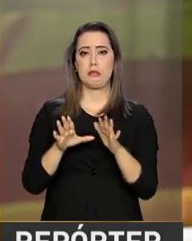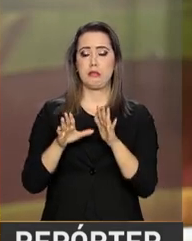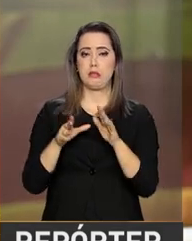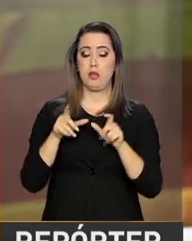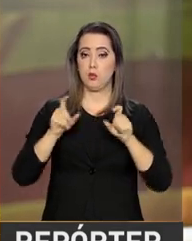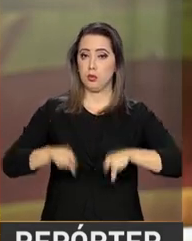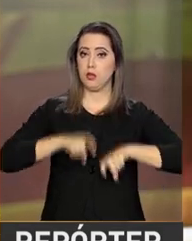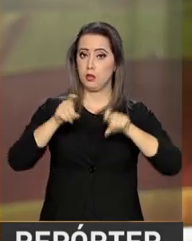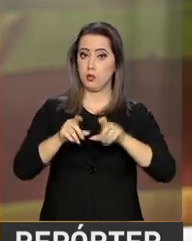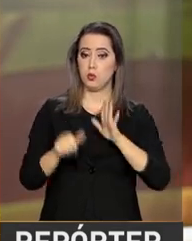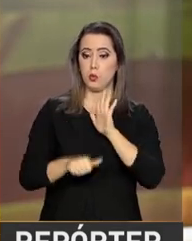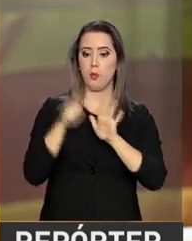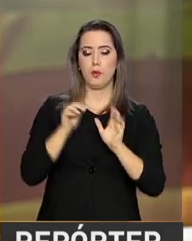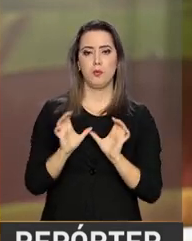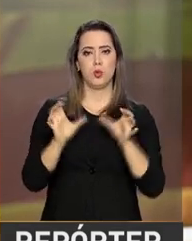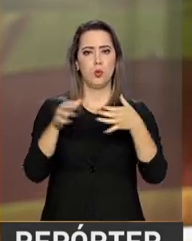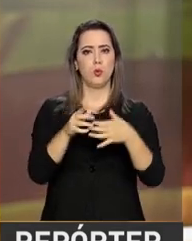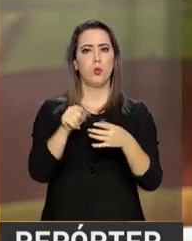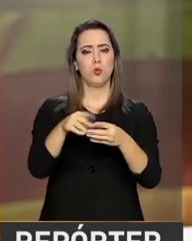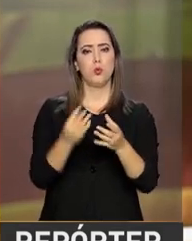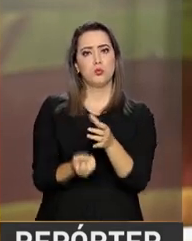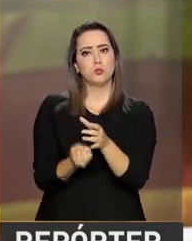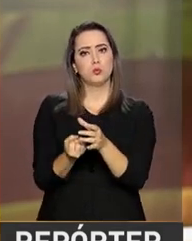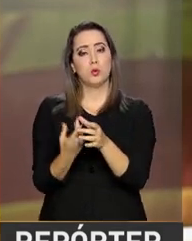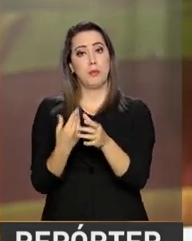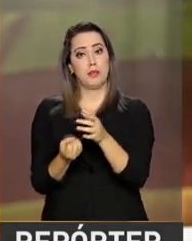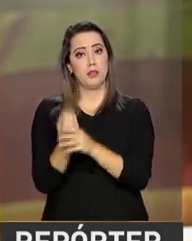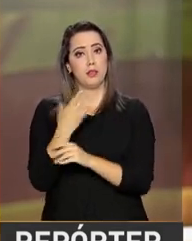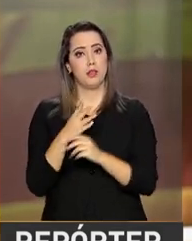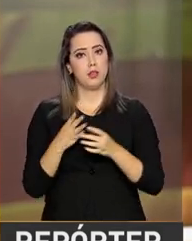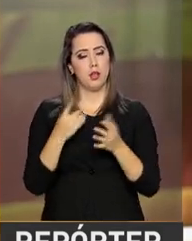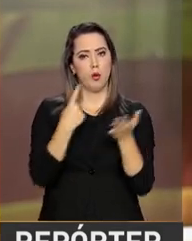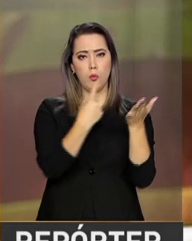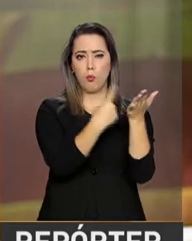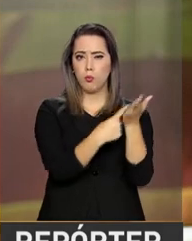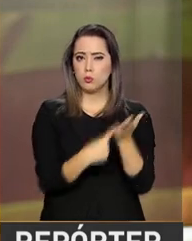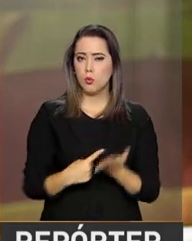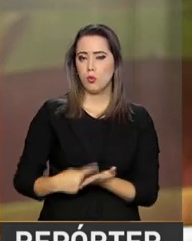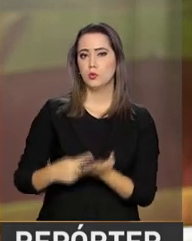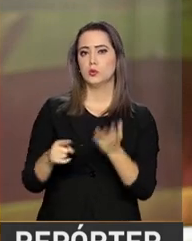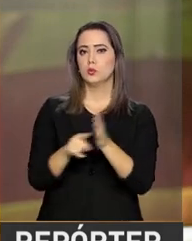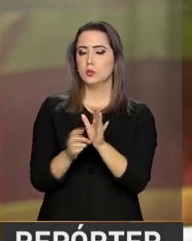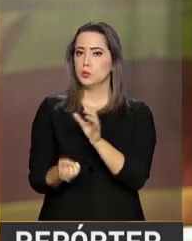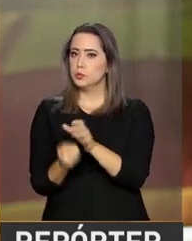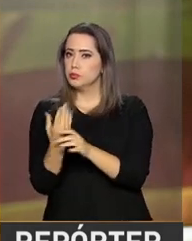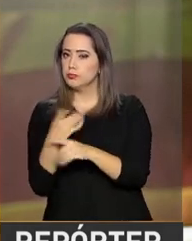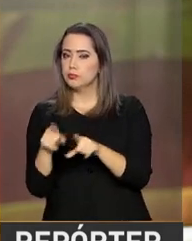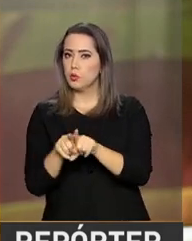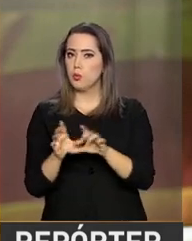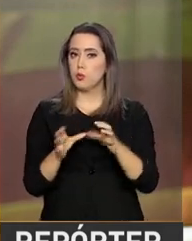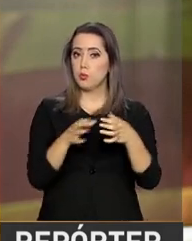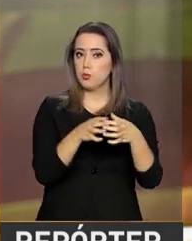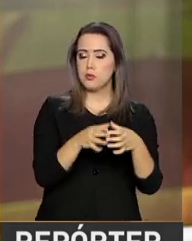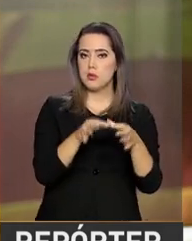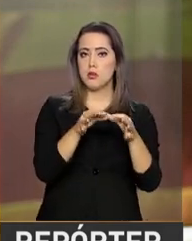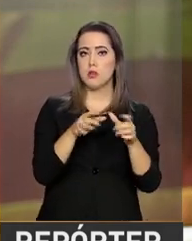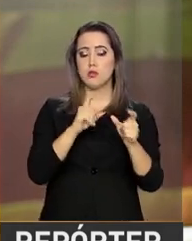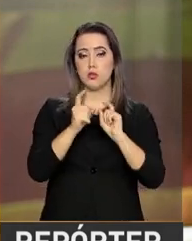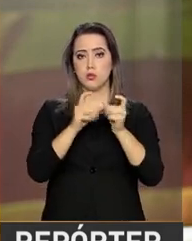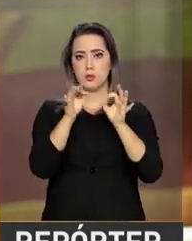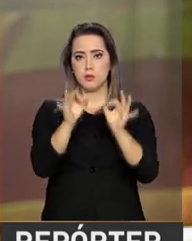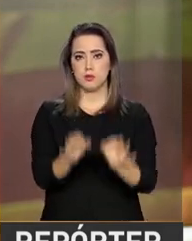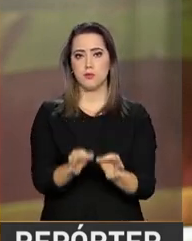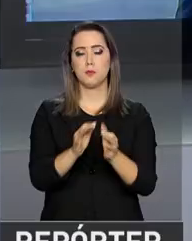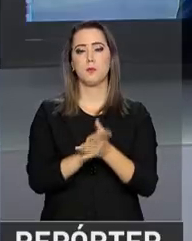pasta a implementar um programa de integridade alinhado com o programa de fomento à integridade do governo federal eu voto com